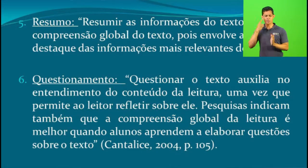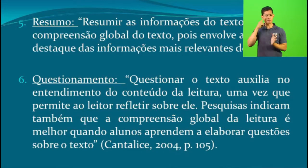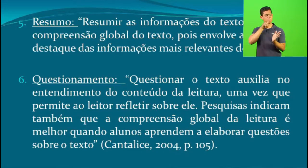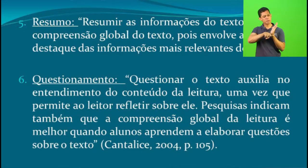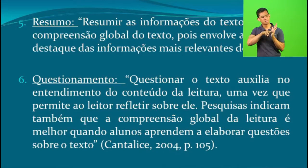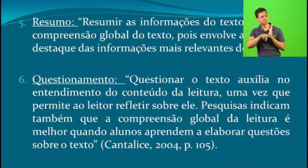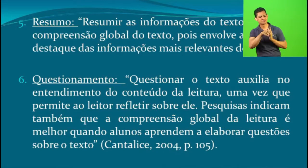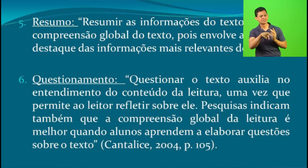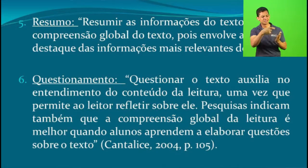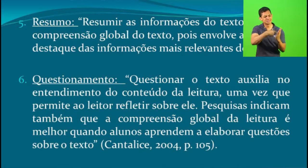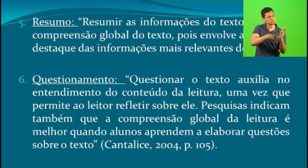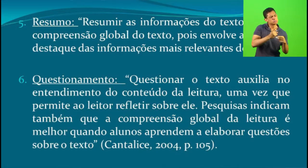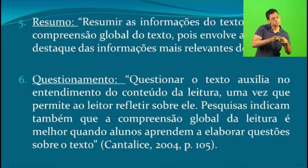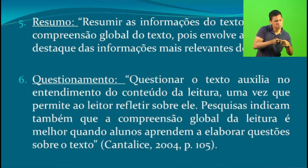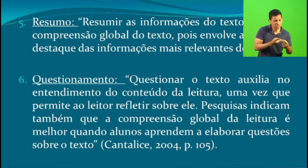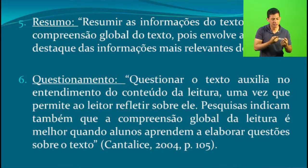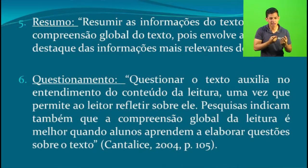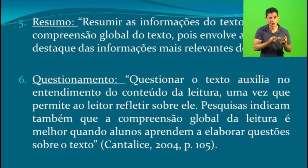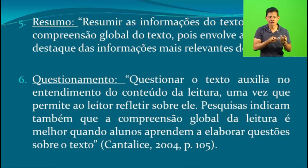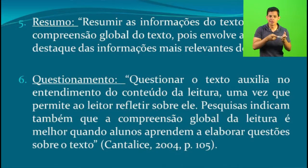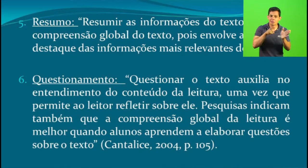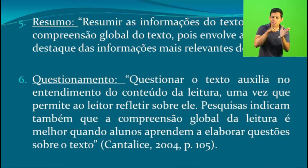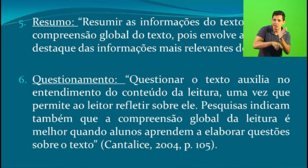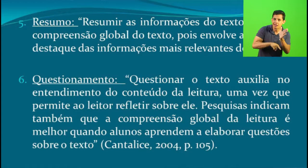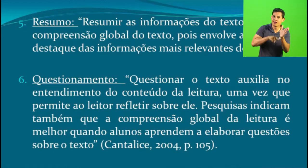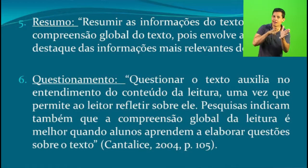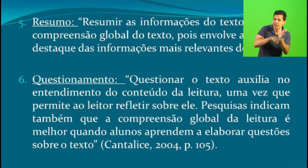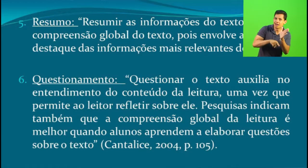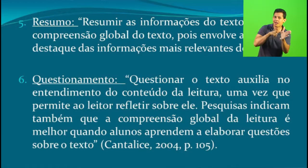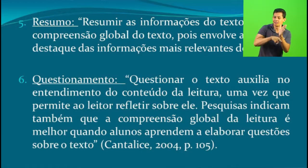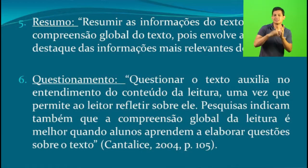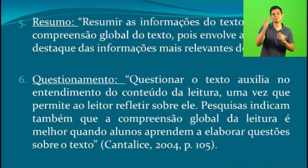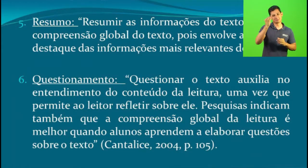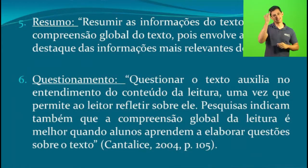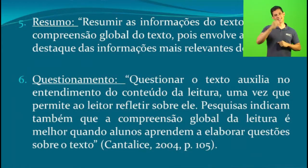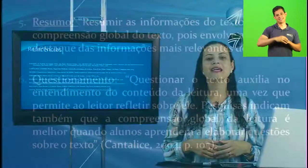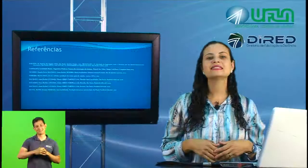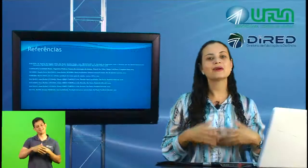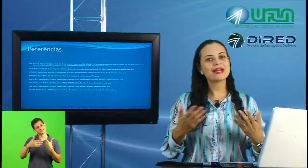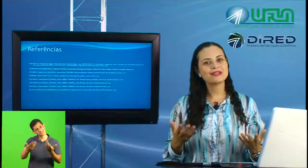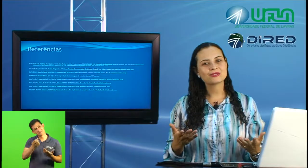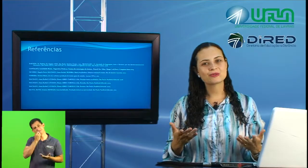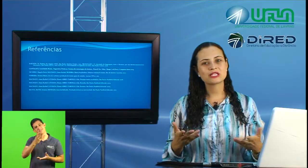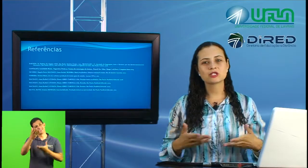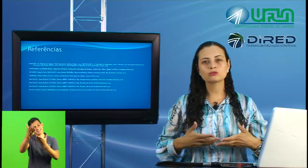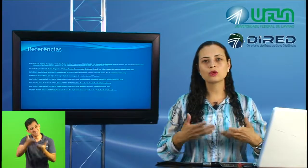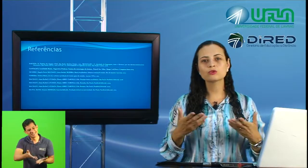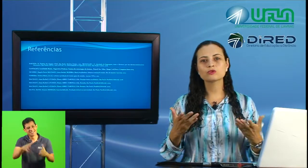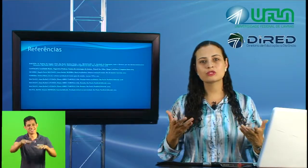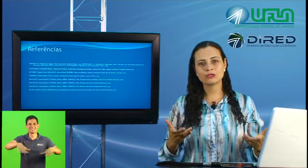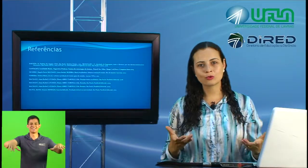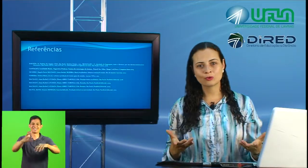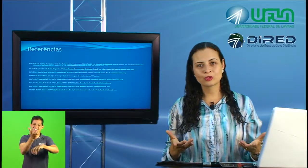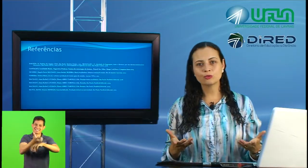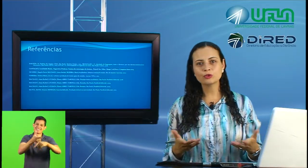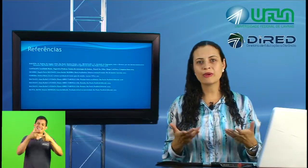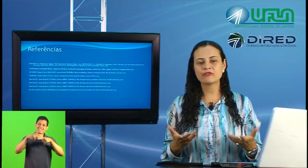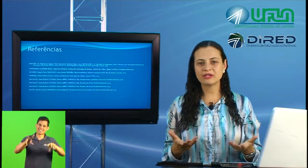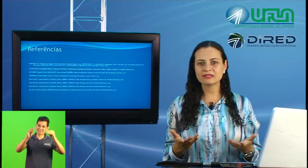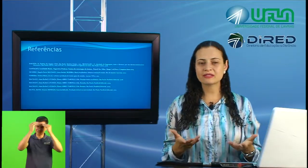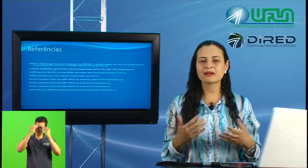elaborar questões, perguntas sobre o texto. Então é isso. Sejam todos